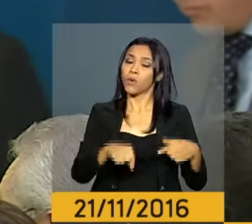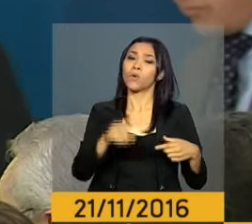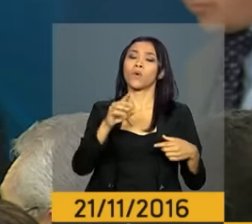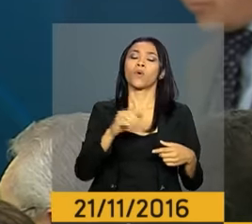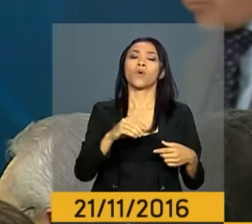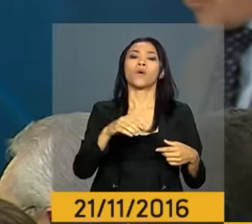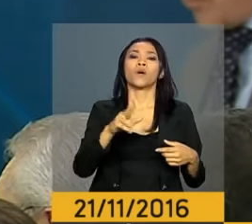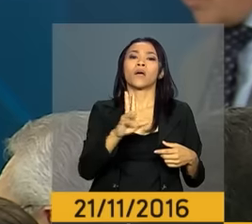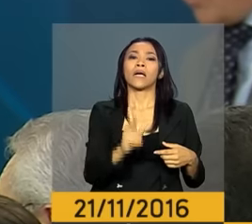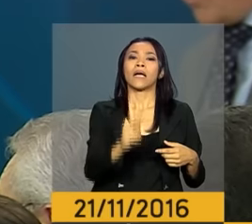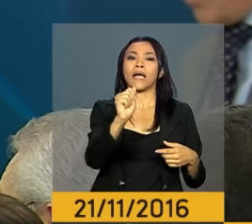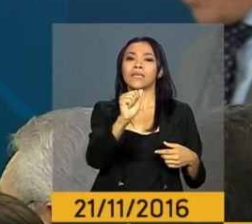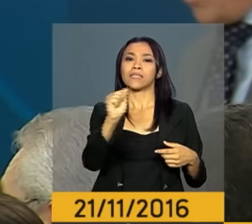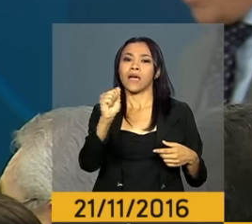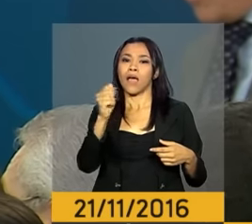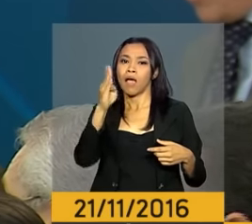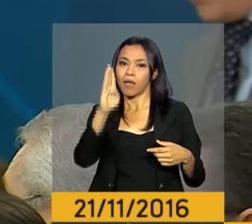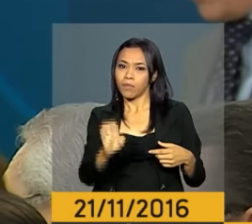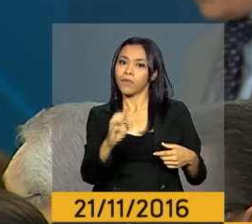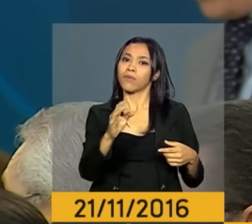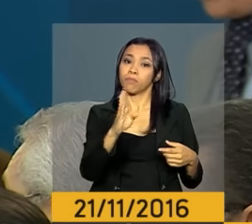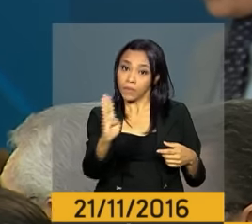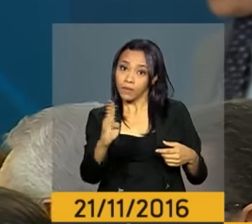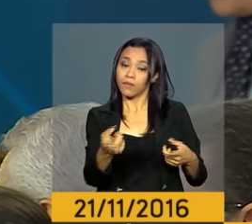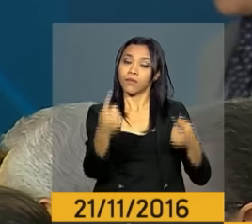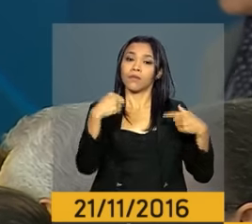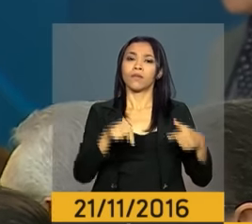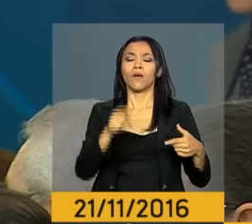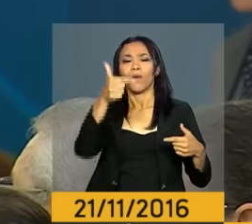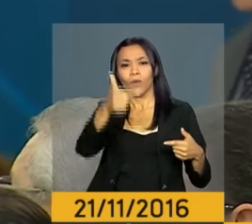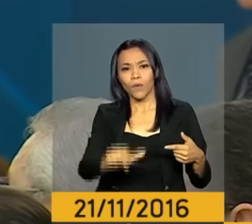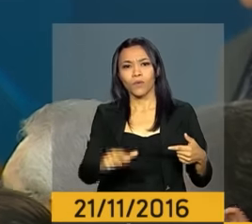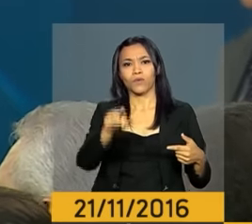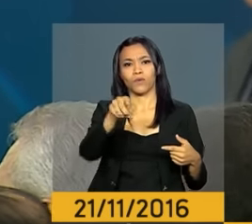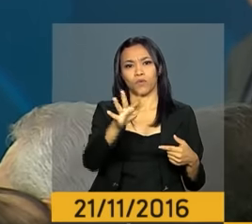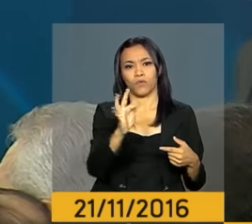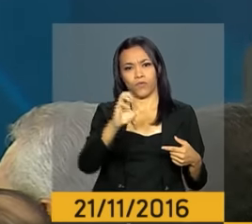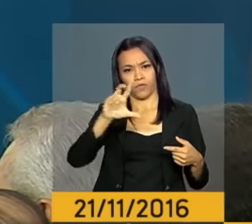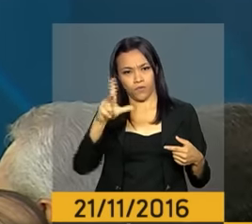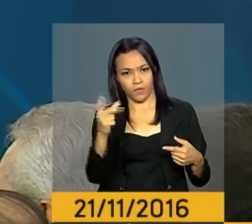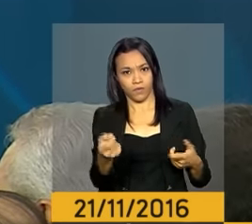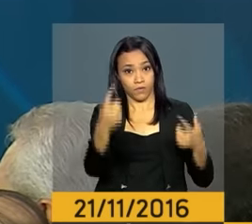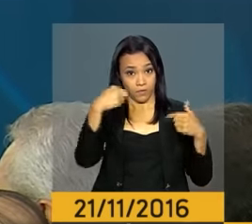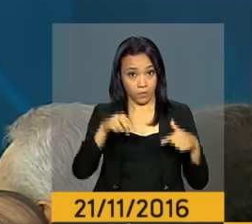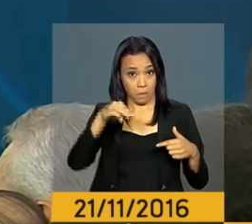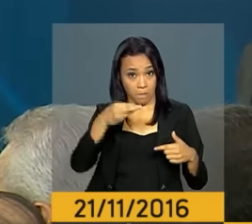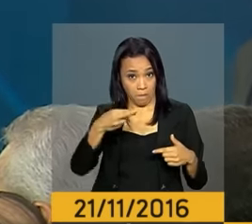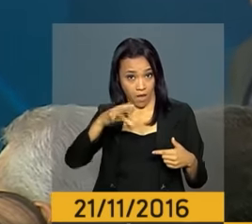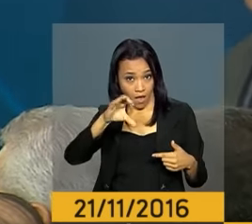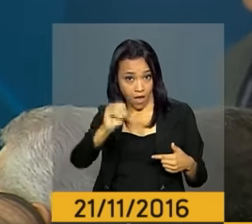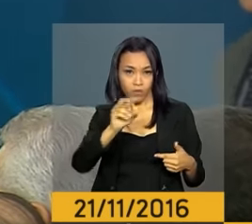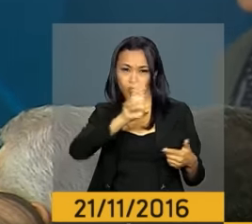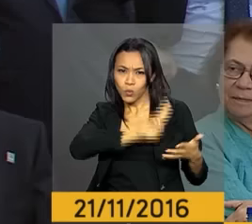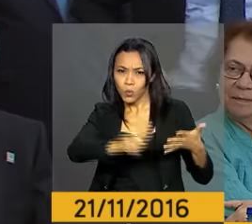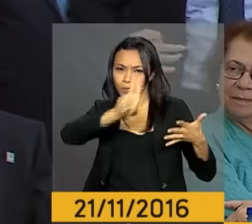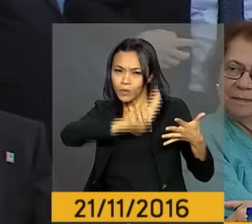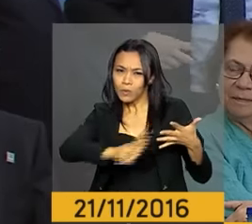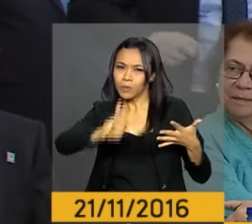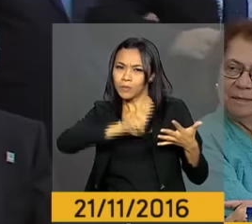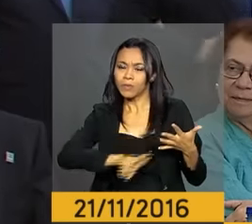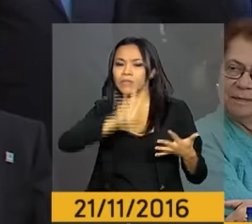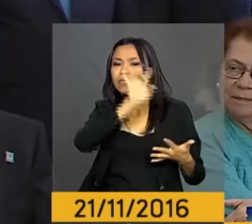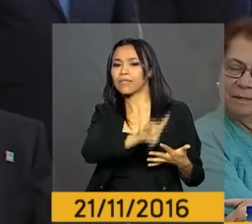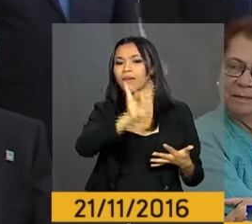Kassab, da Ciência, Tecnologia e Comunicações, o Sadei Filho, do Meio Ambiente, o Marcos Beltrão, do Turismo, o Helder Barbalho,